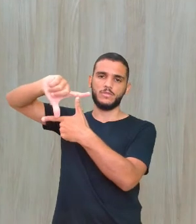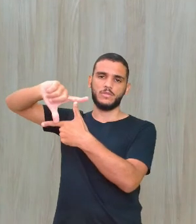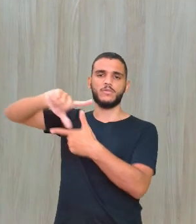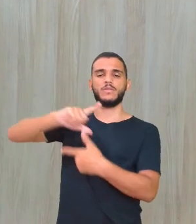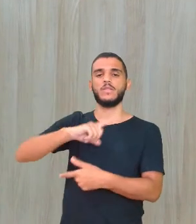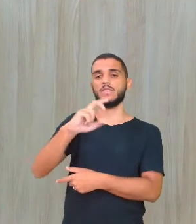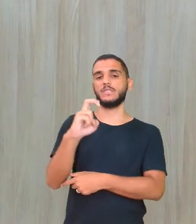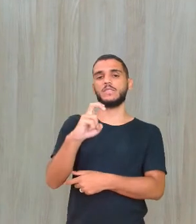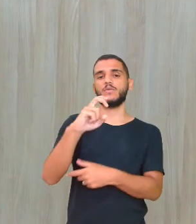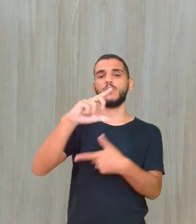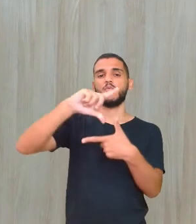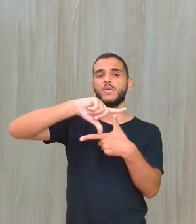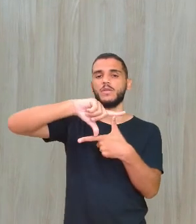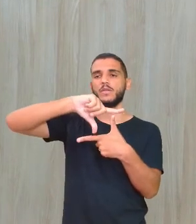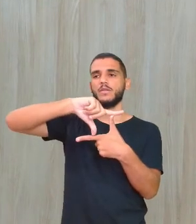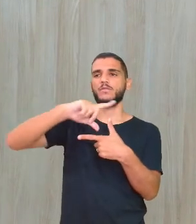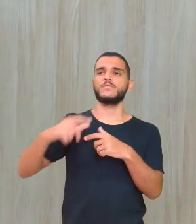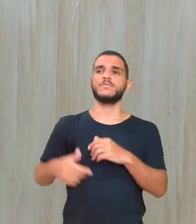5.